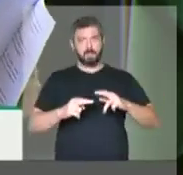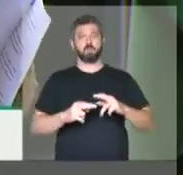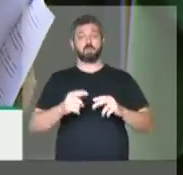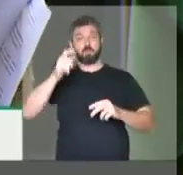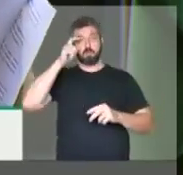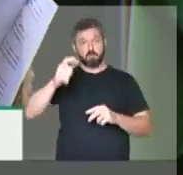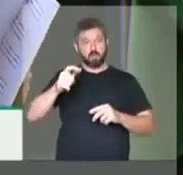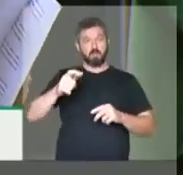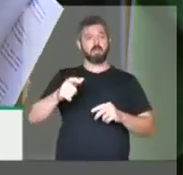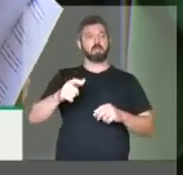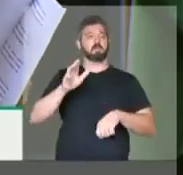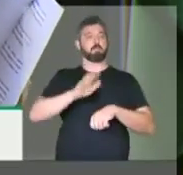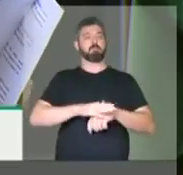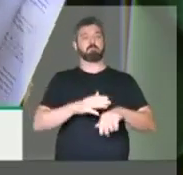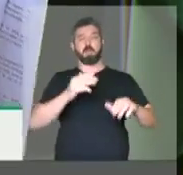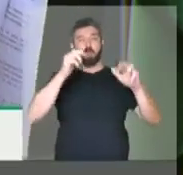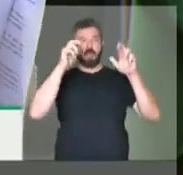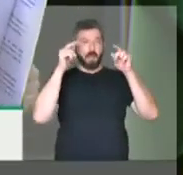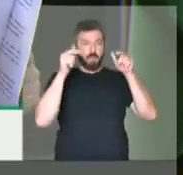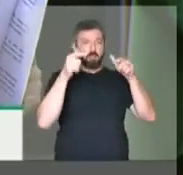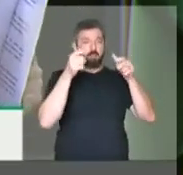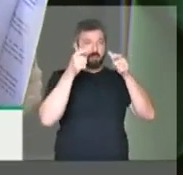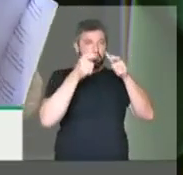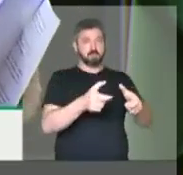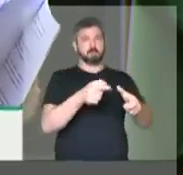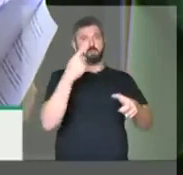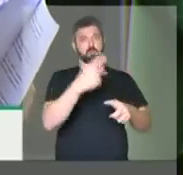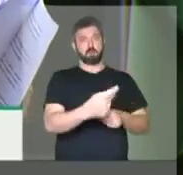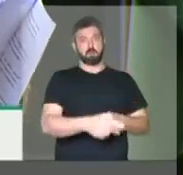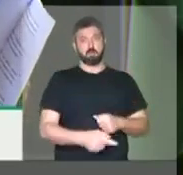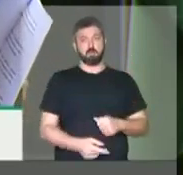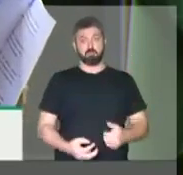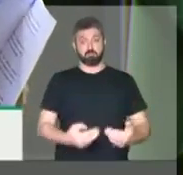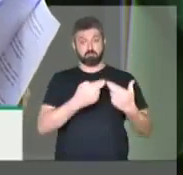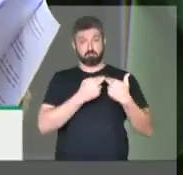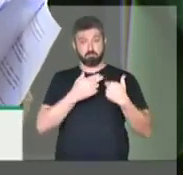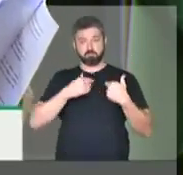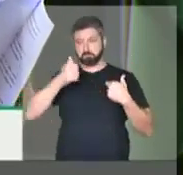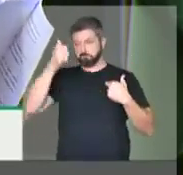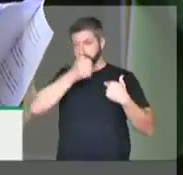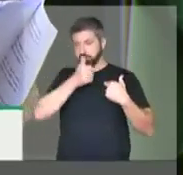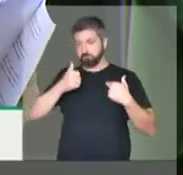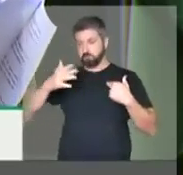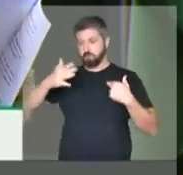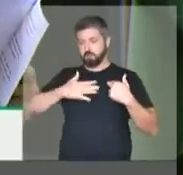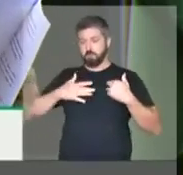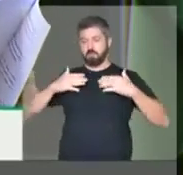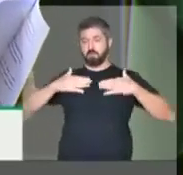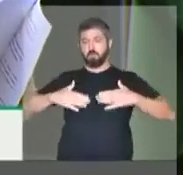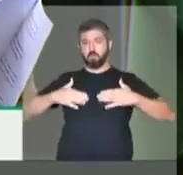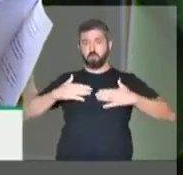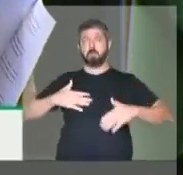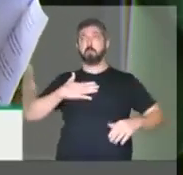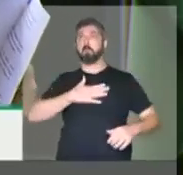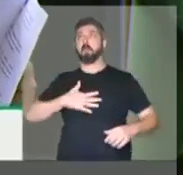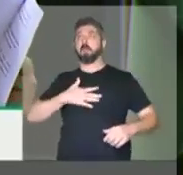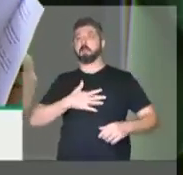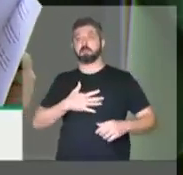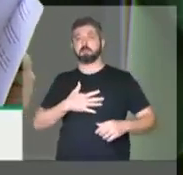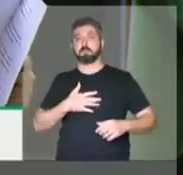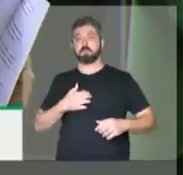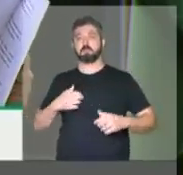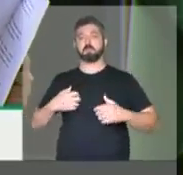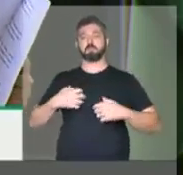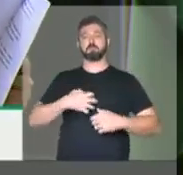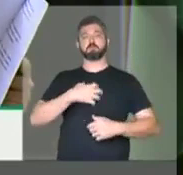seus interesses a sua mais extremada atenção. É seu dever sacrificar o seu repouso, seus prazeres e